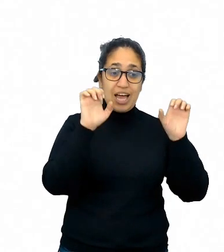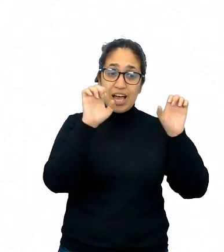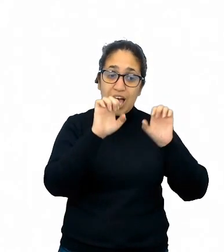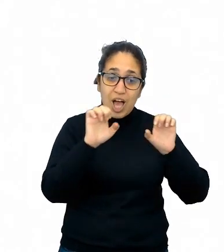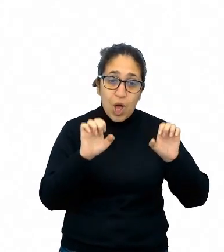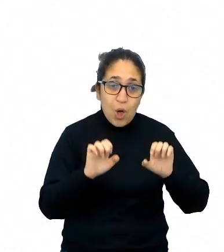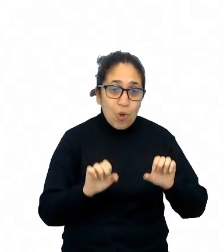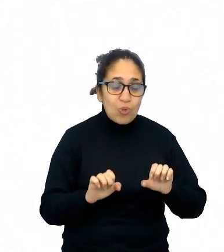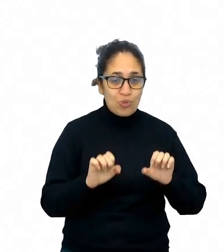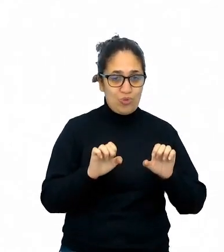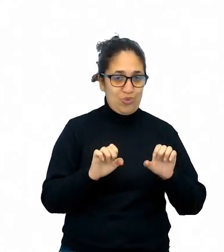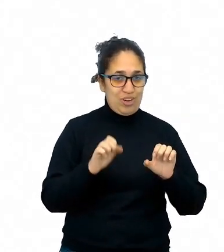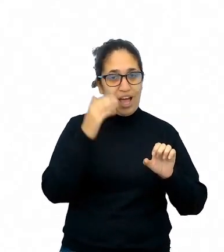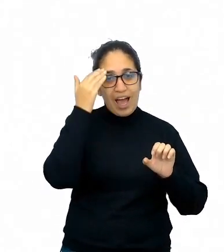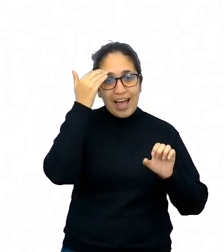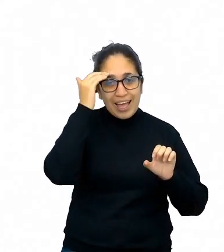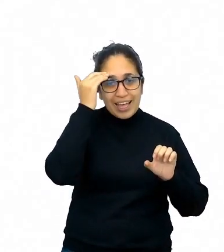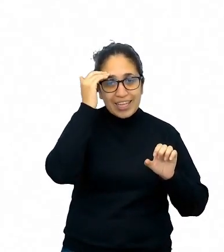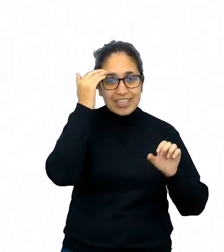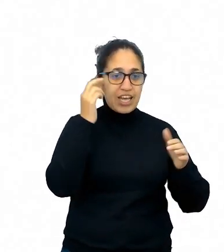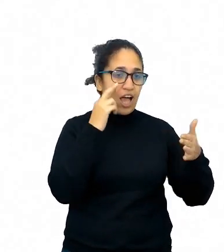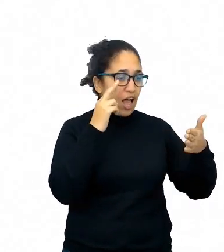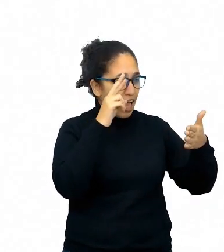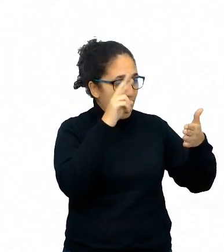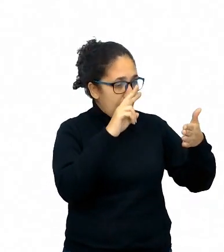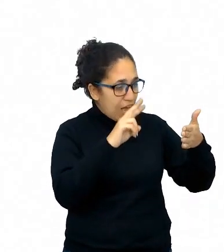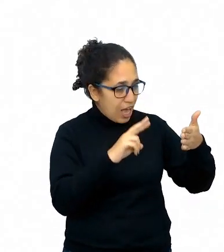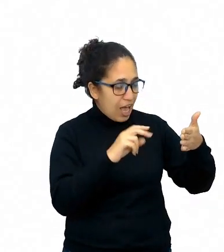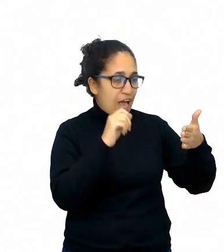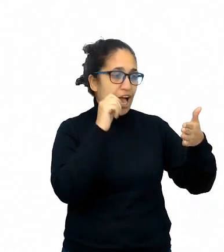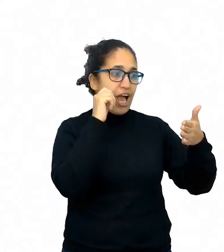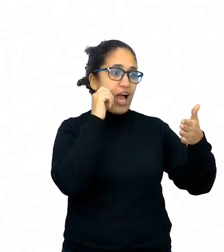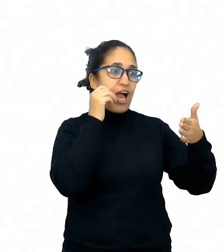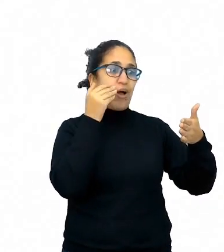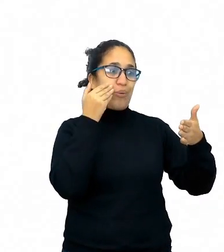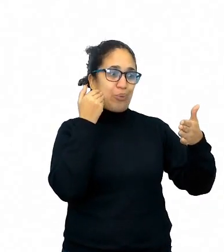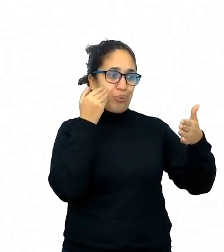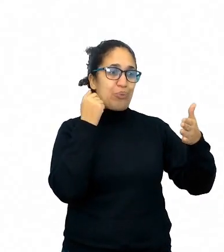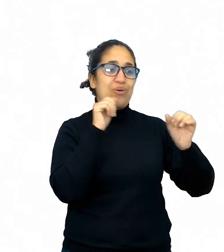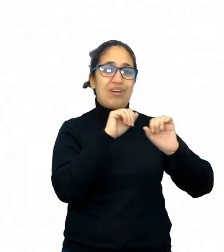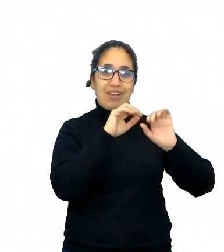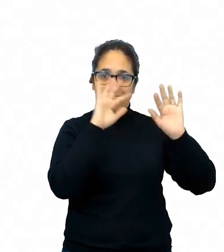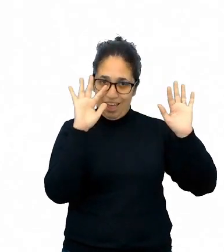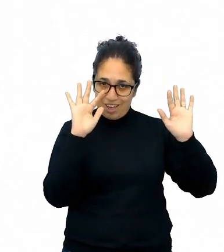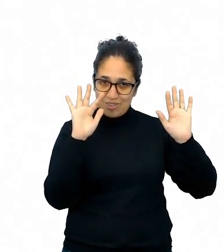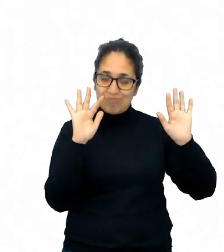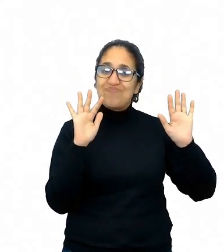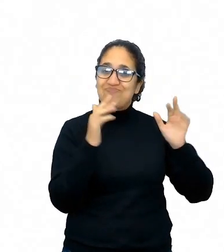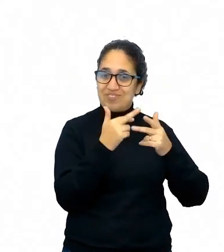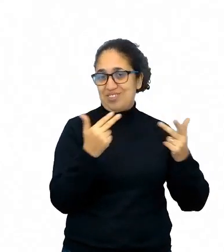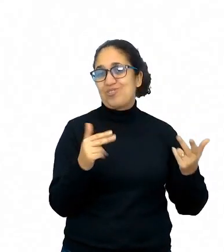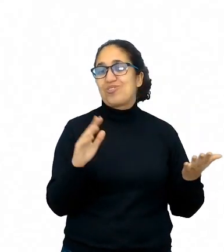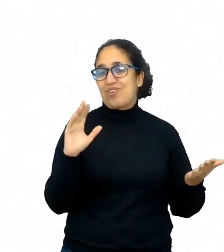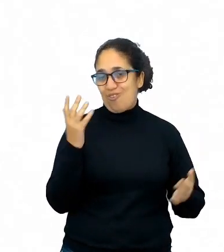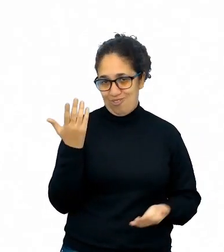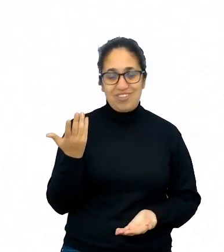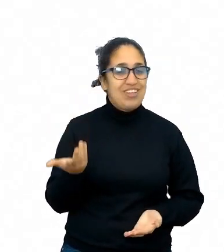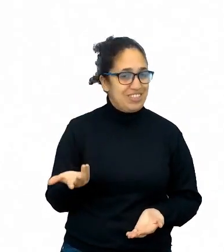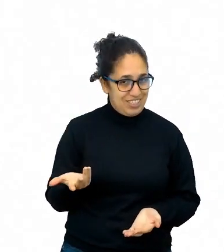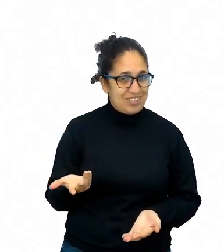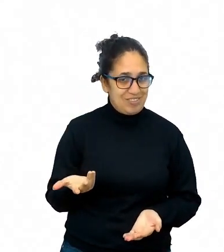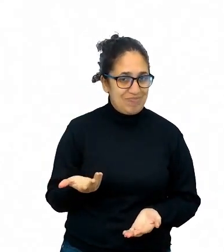do entendimento ali durante a sua resolução para que o estudante entenda claramente o que está acontecendo, né?